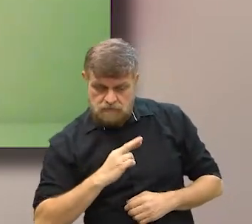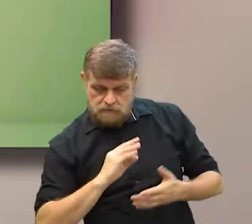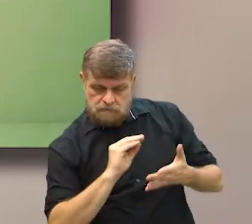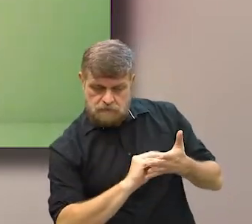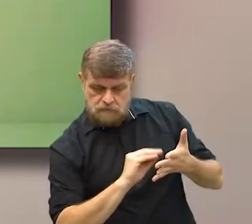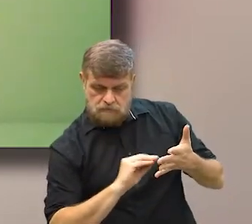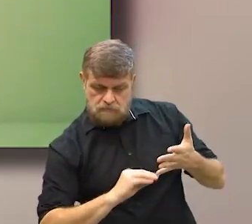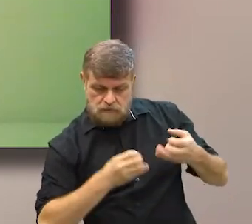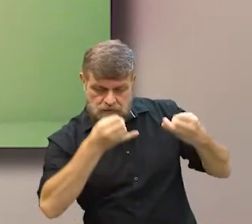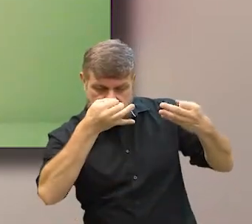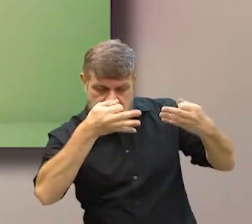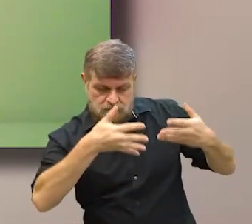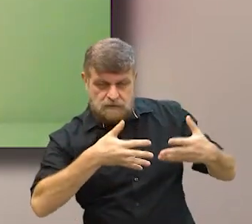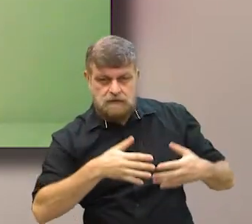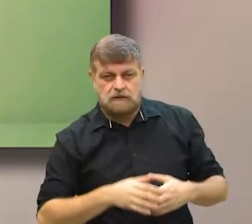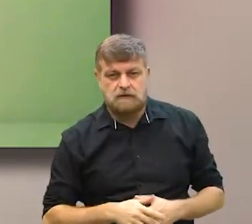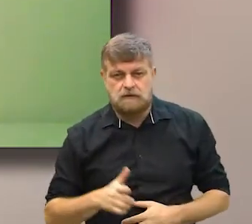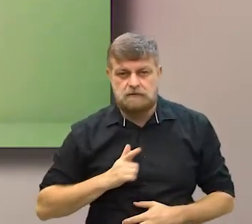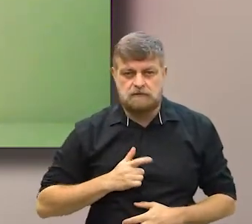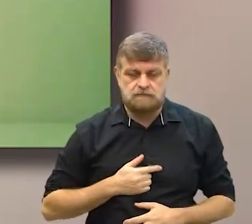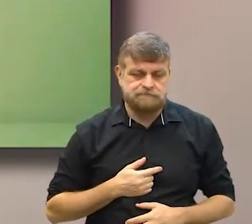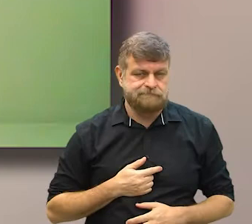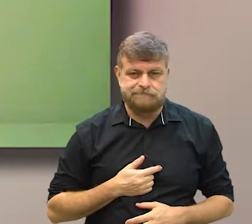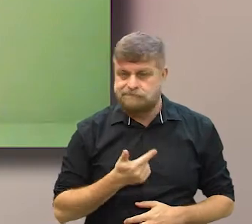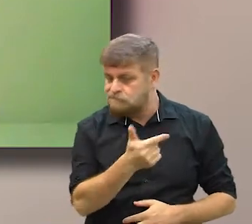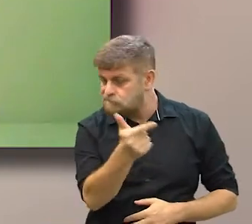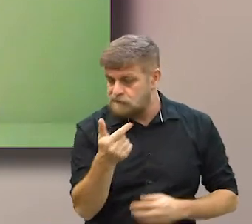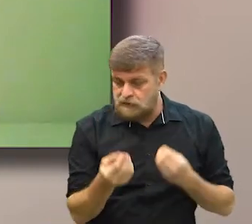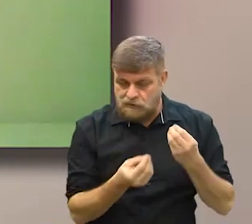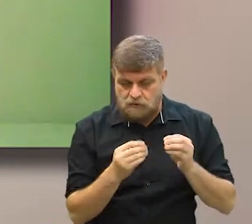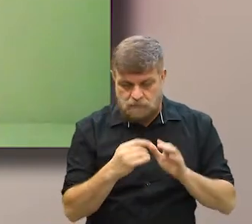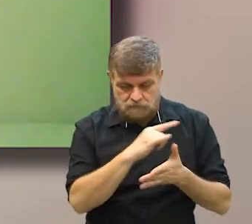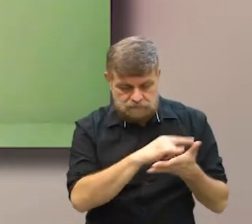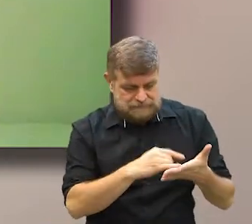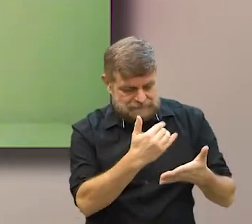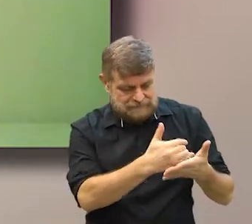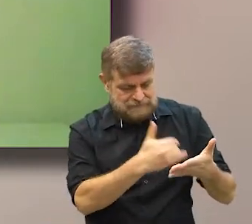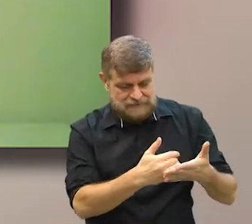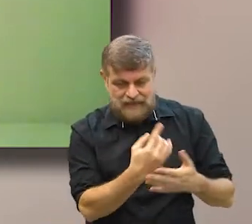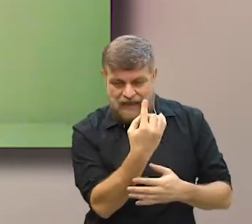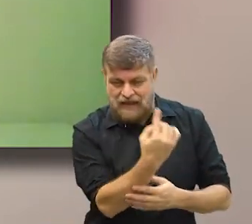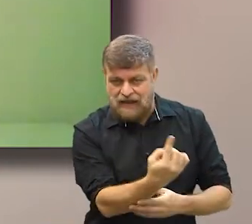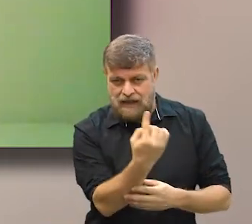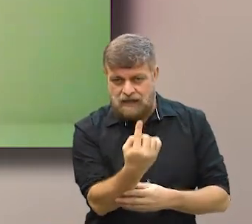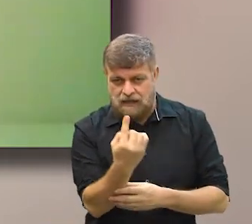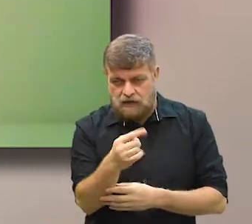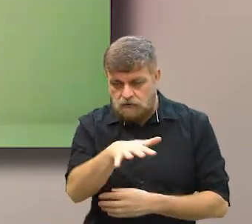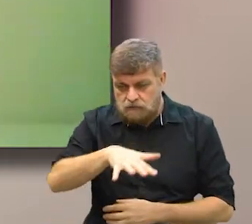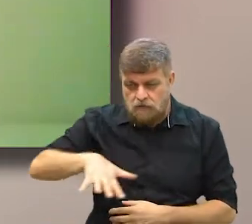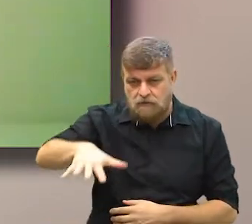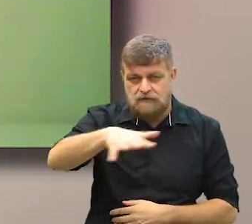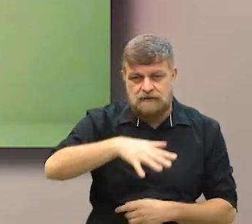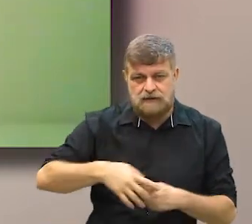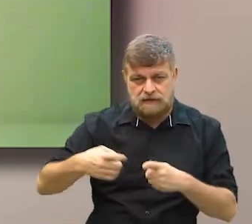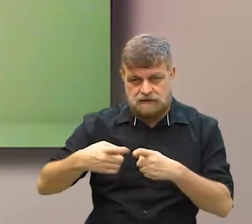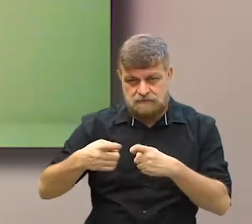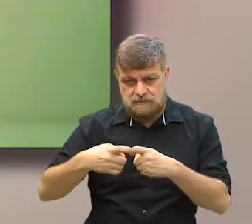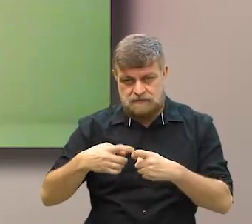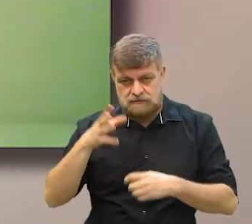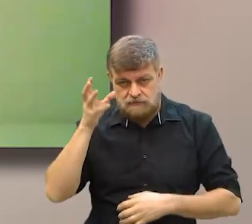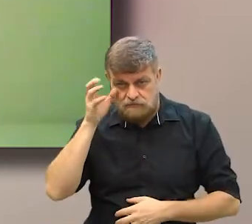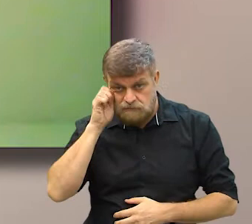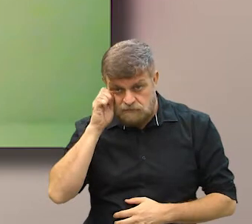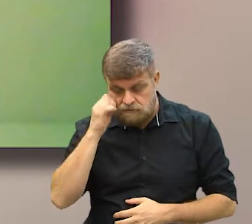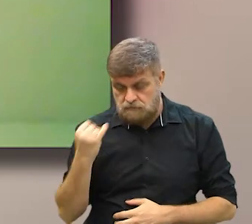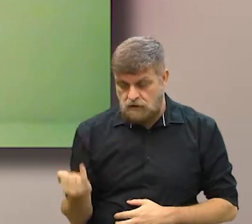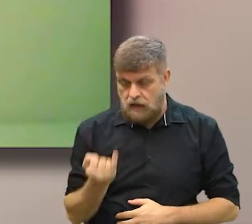a gente colocar isso numa fórmula, né? Cada caso dentro da medicina do sono, e